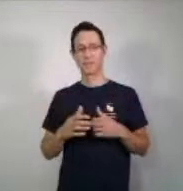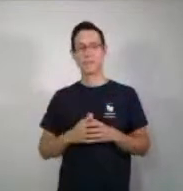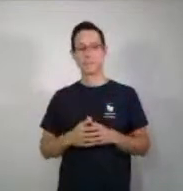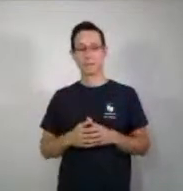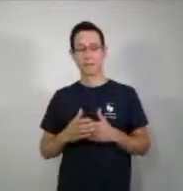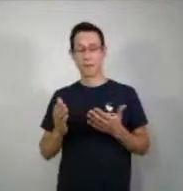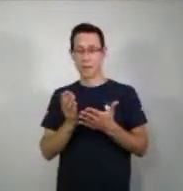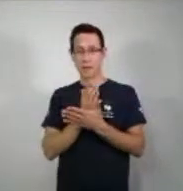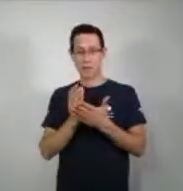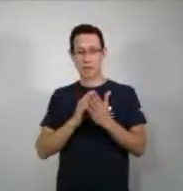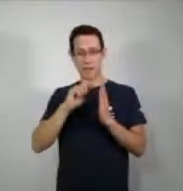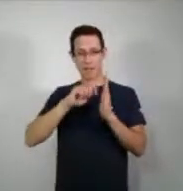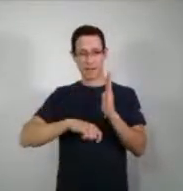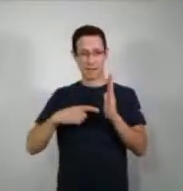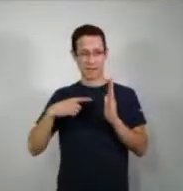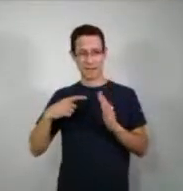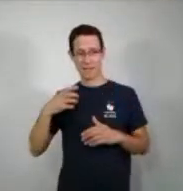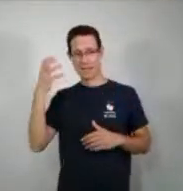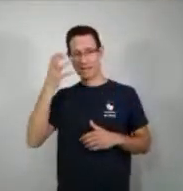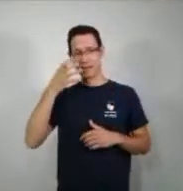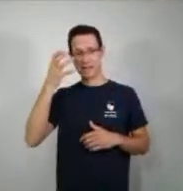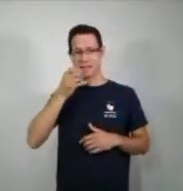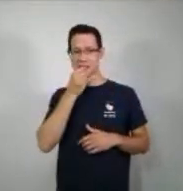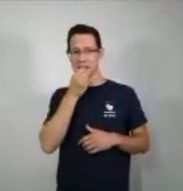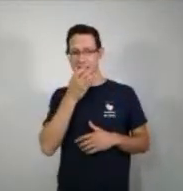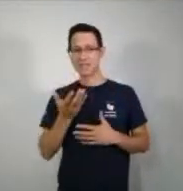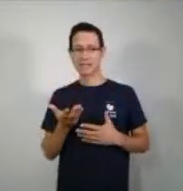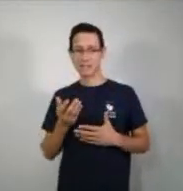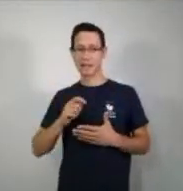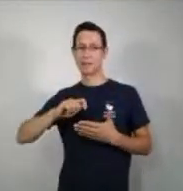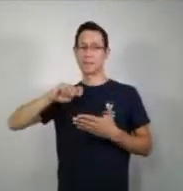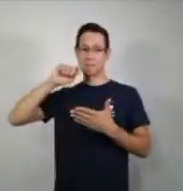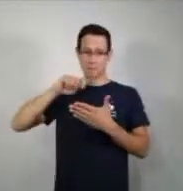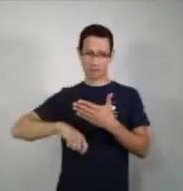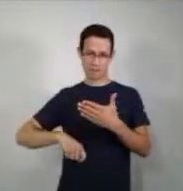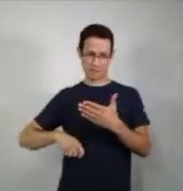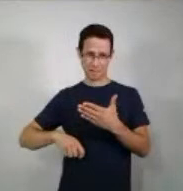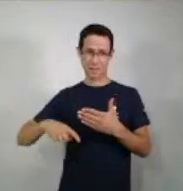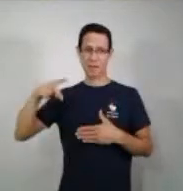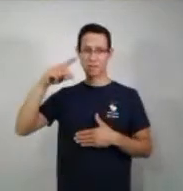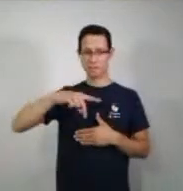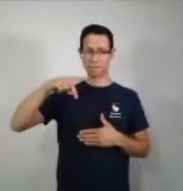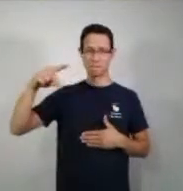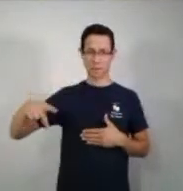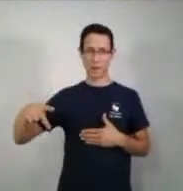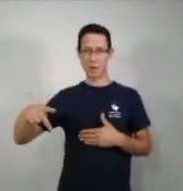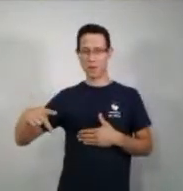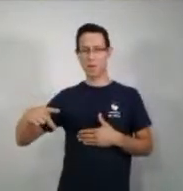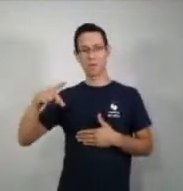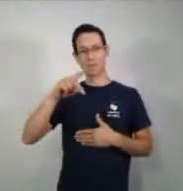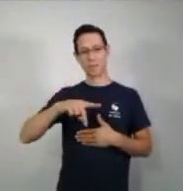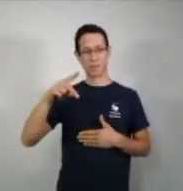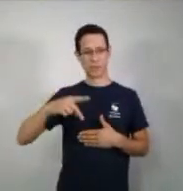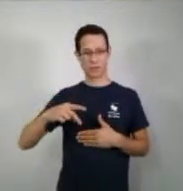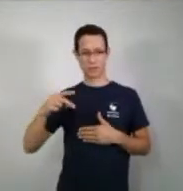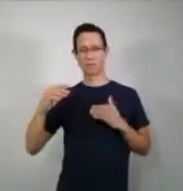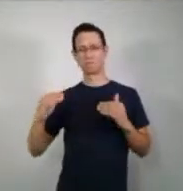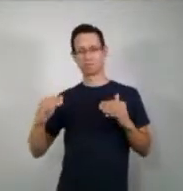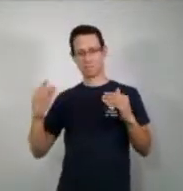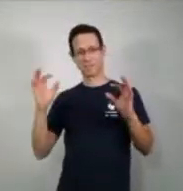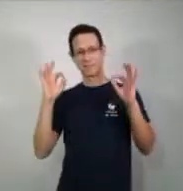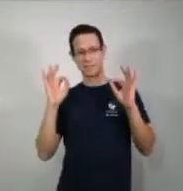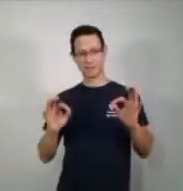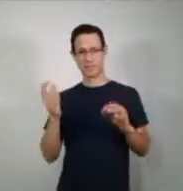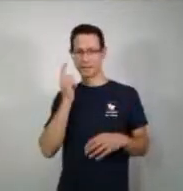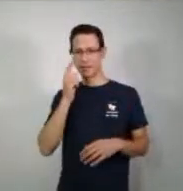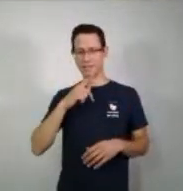que ele assina quando ele vai dar uma palestra numa viagem na França, ele assina como Paulo Rony, professor titular do Colégio Pedro II, Rio de